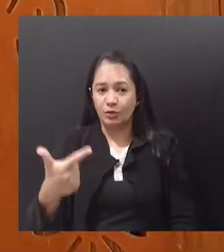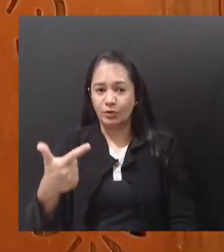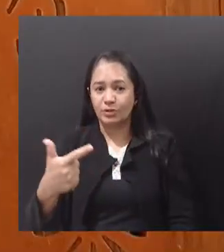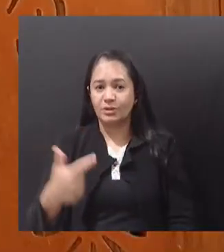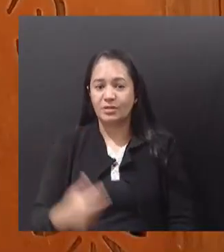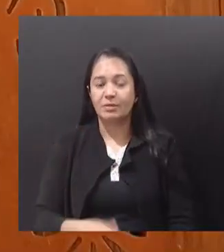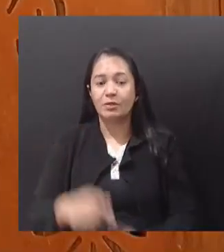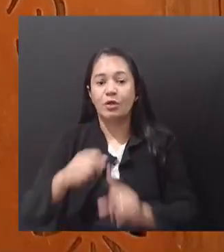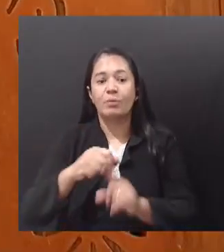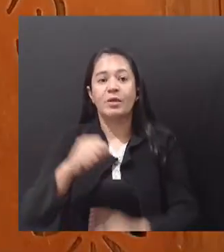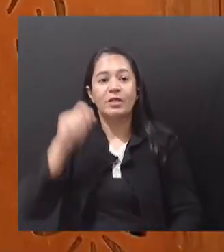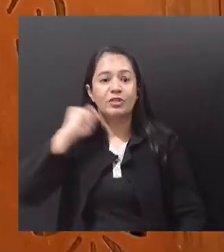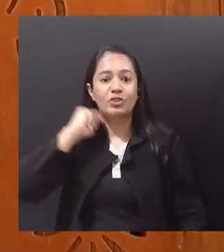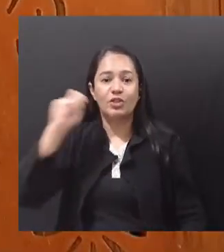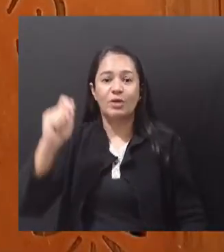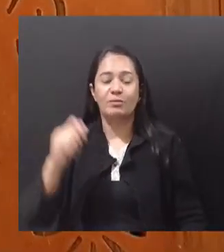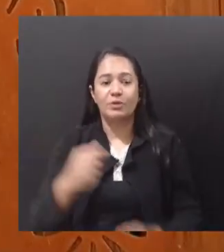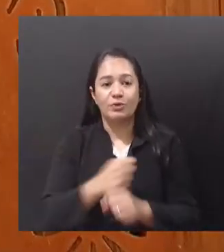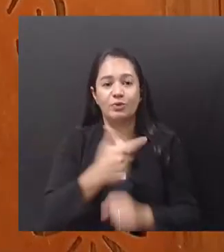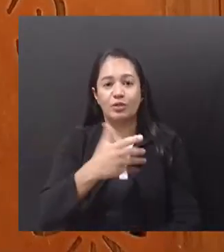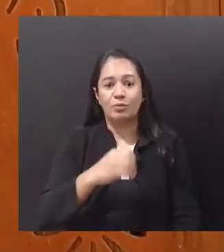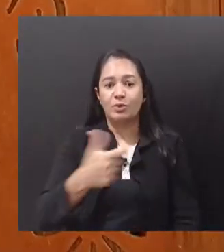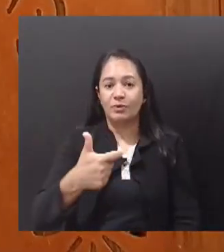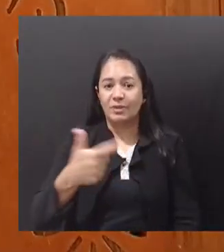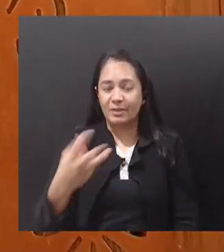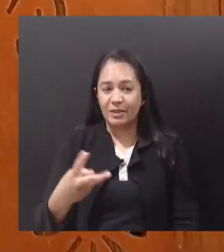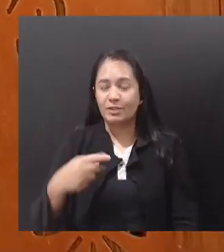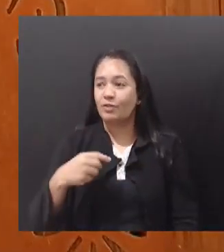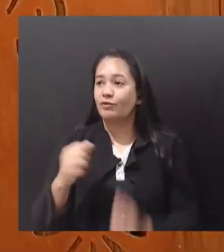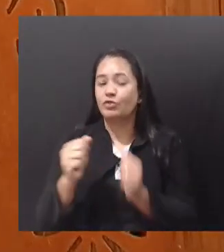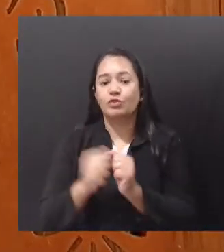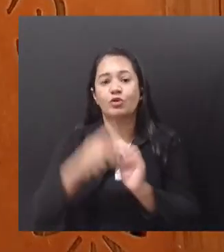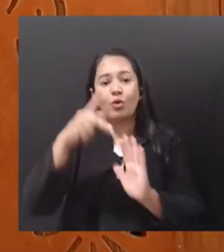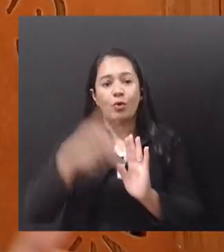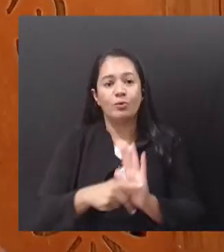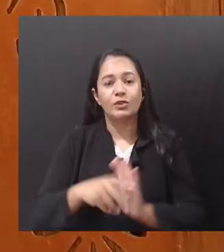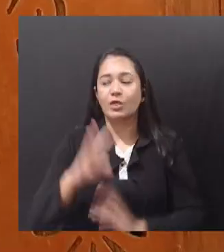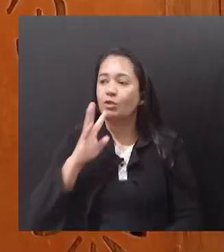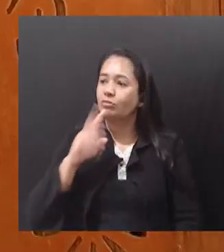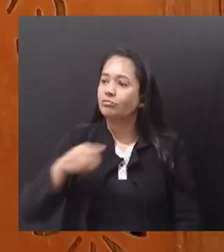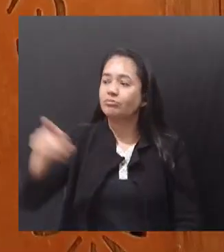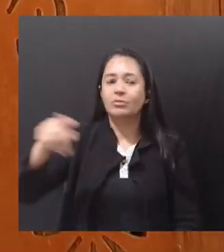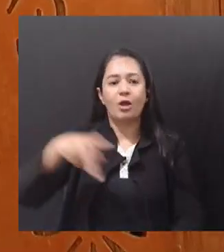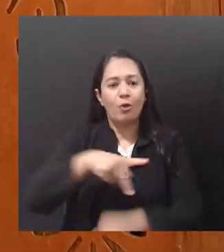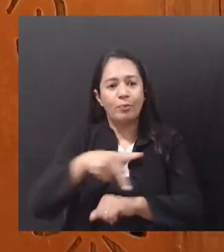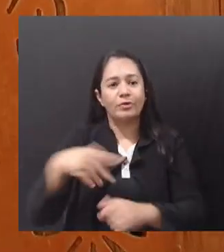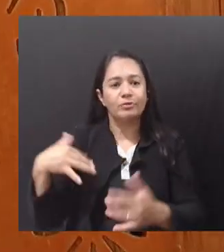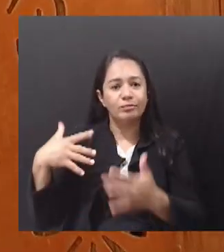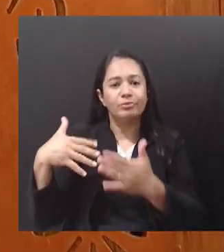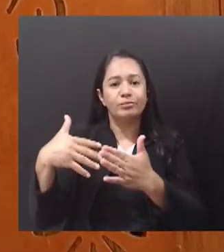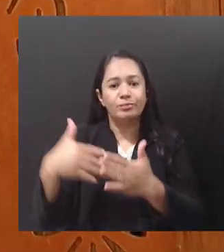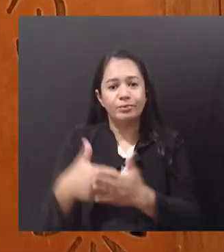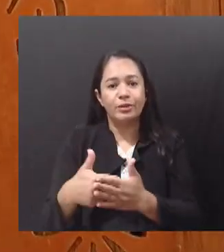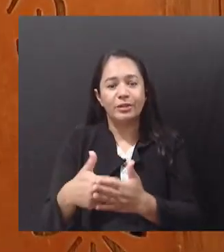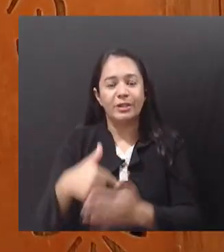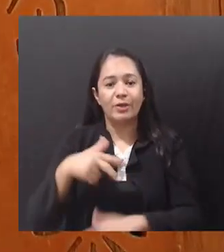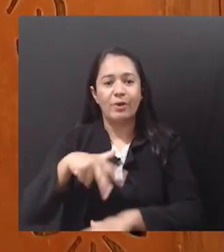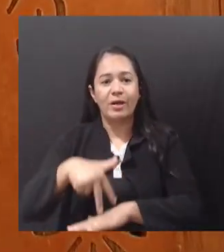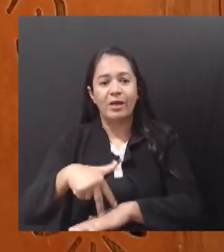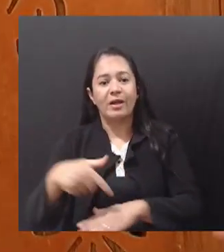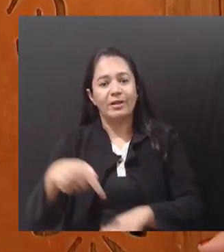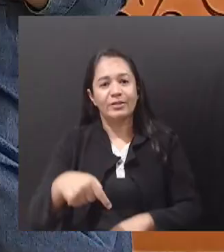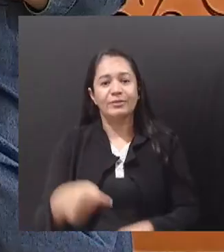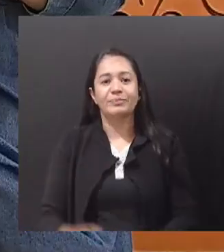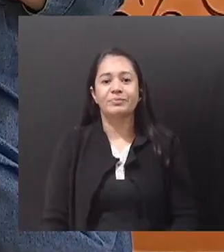primeira caravana da Fraternidade, fui no projeto Moçambique conhecer. Então, desde lá eu estou até hoje nessa